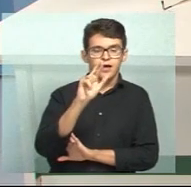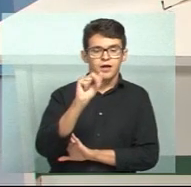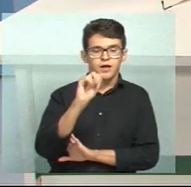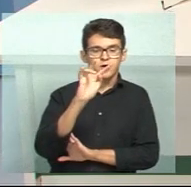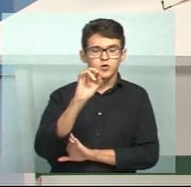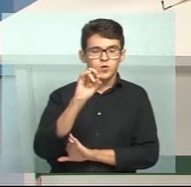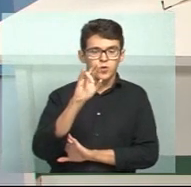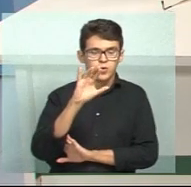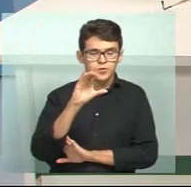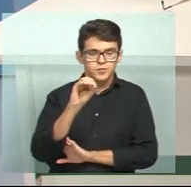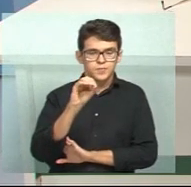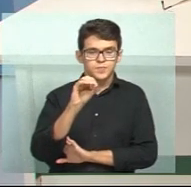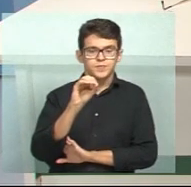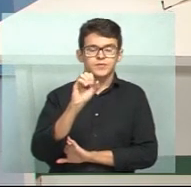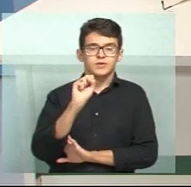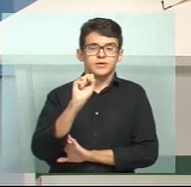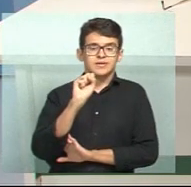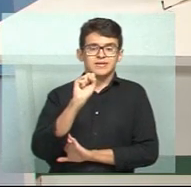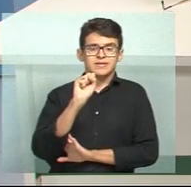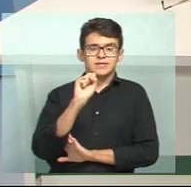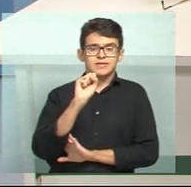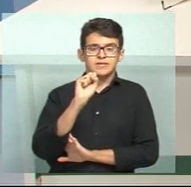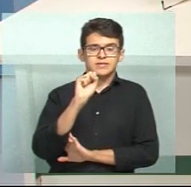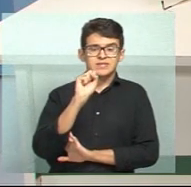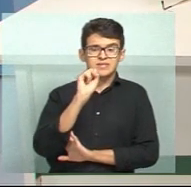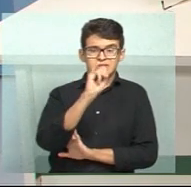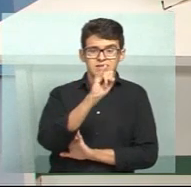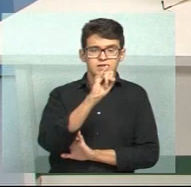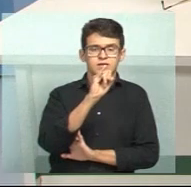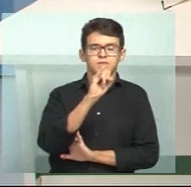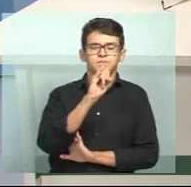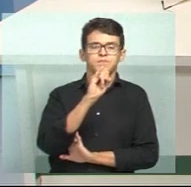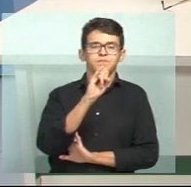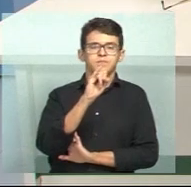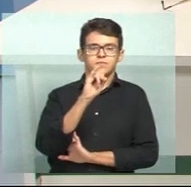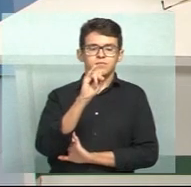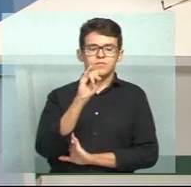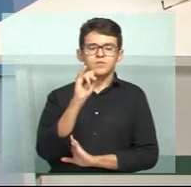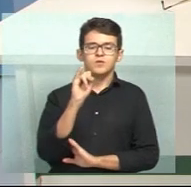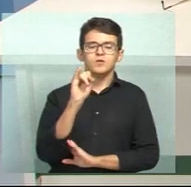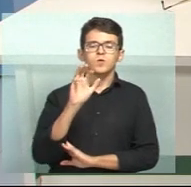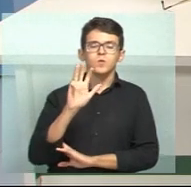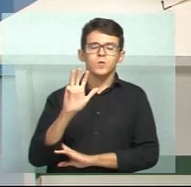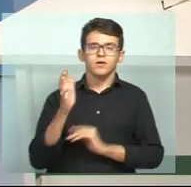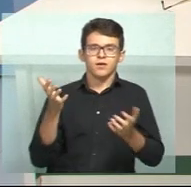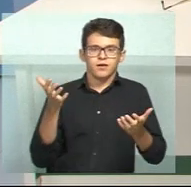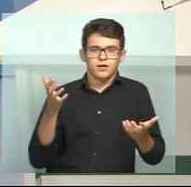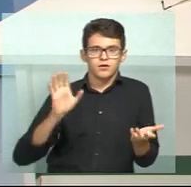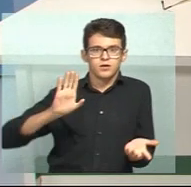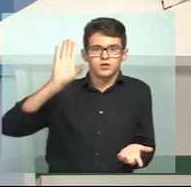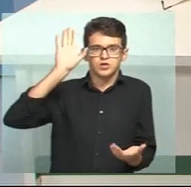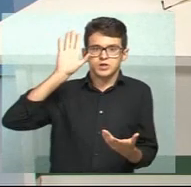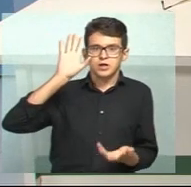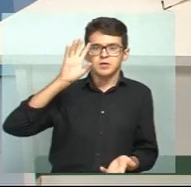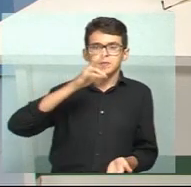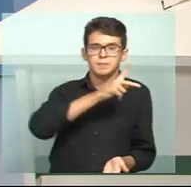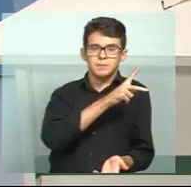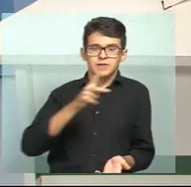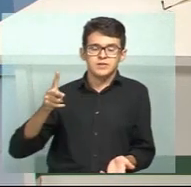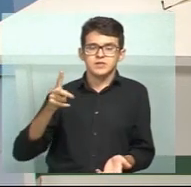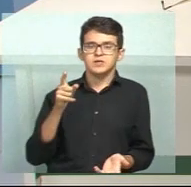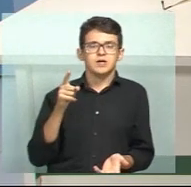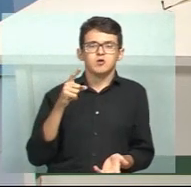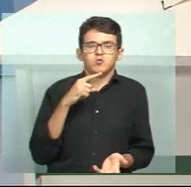ficha limpa, o Lula se torna inelegível. Sem dúvida. Porque ali é a instância final. Só para corroborar com